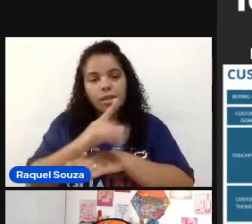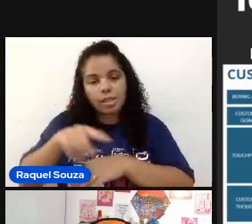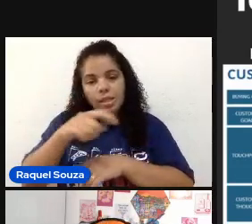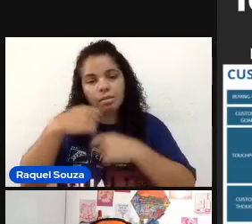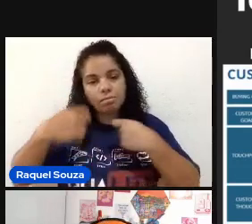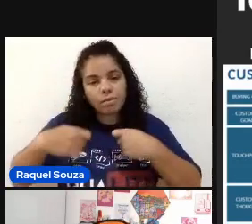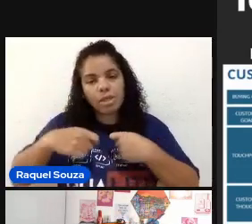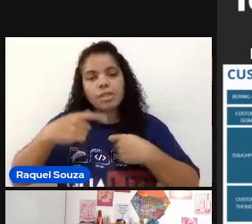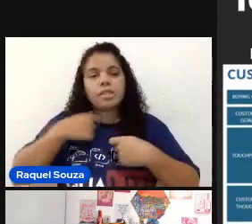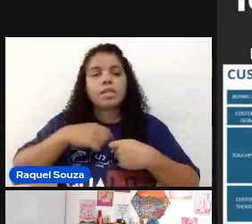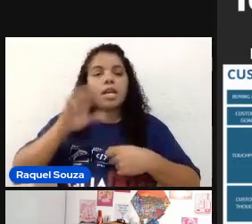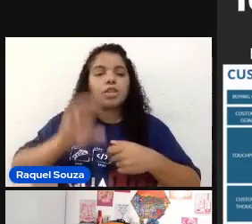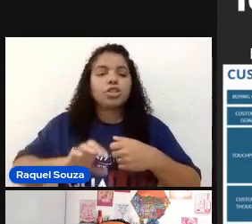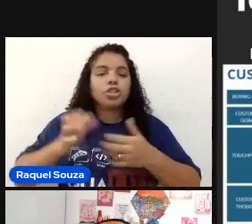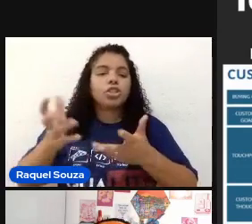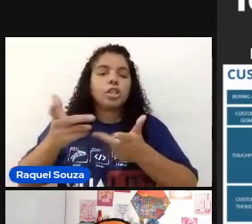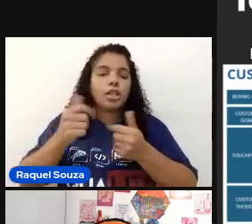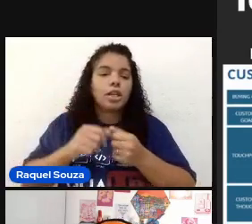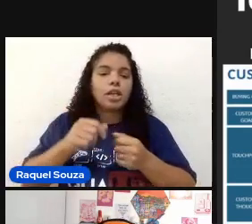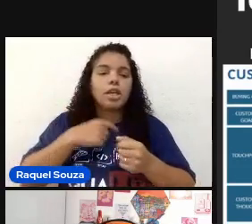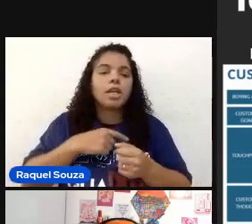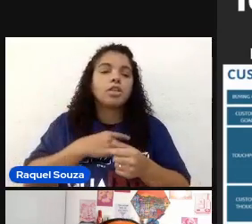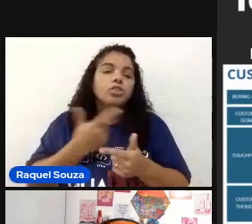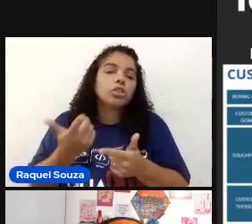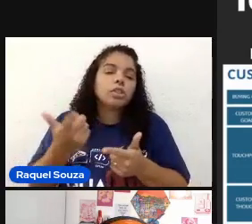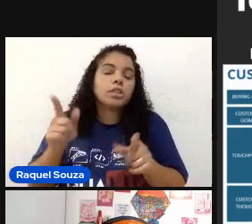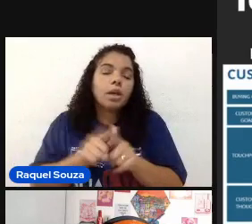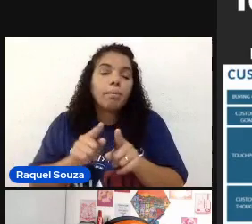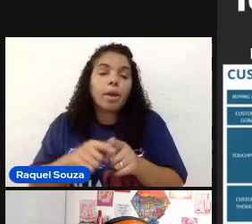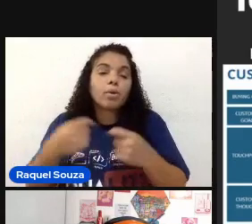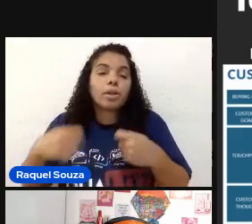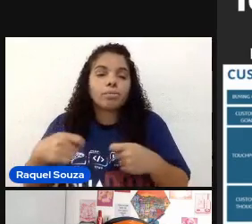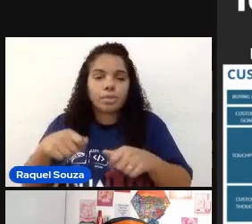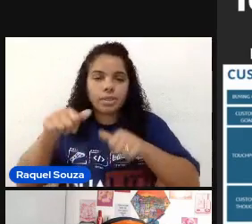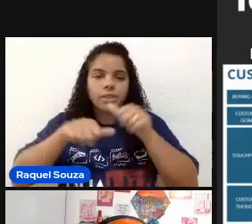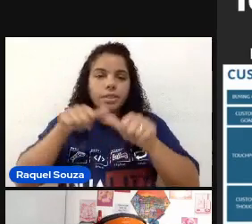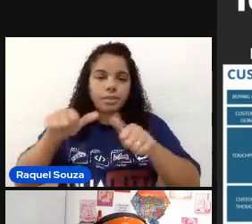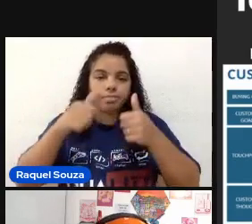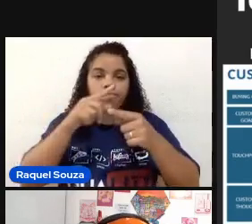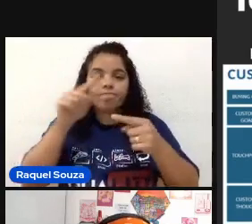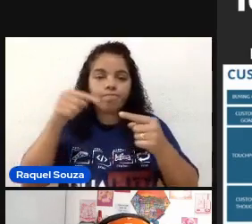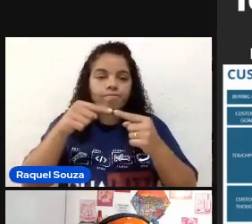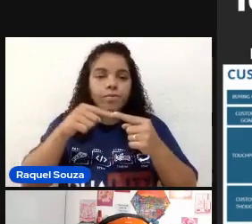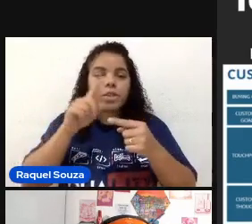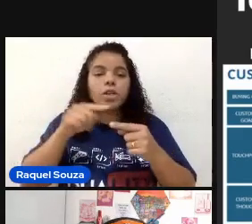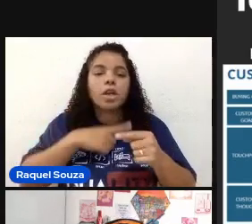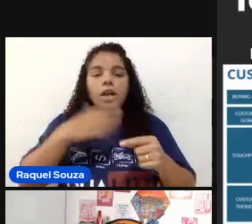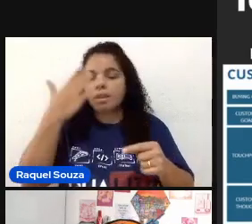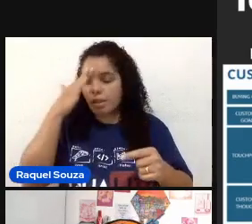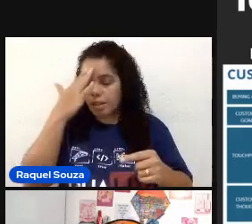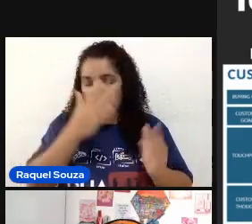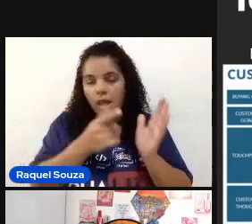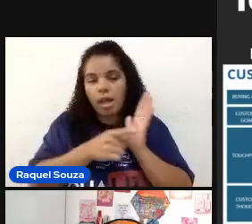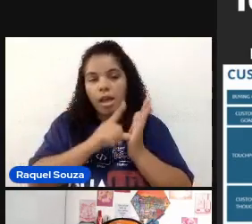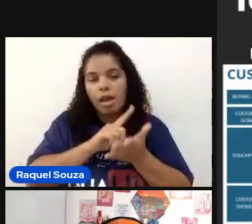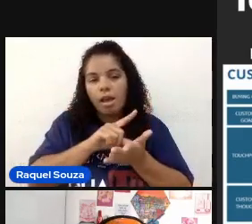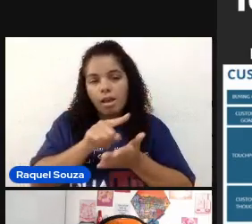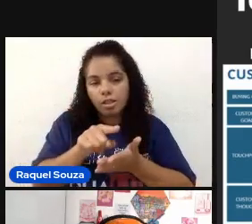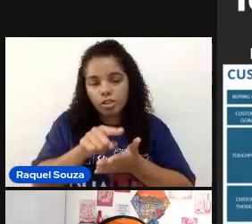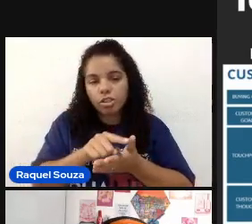desse cliente e as suas dores. Então, aqui o objetivo é entender o antes, como é que